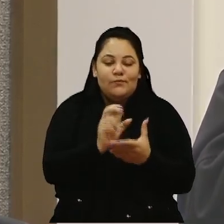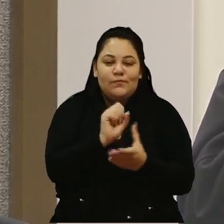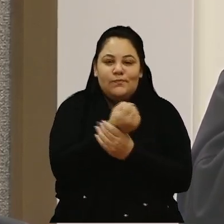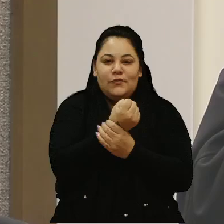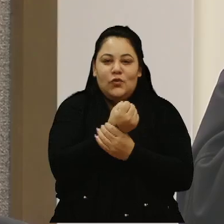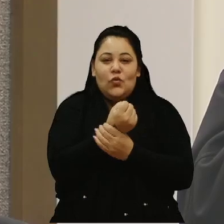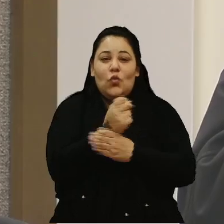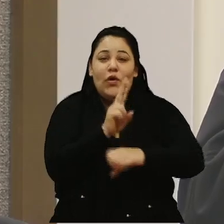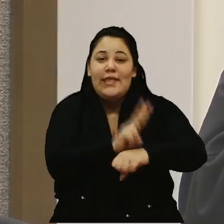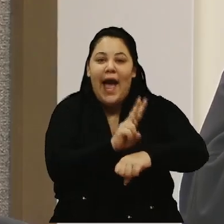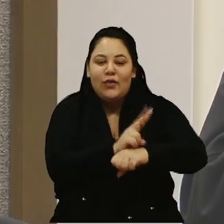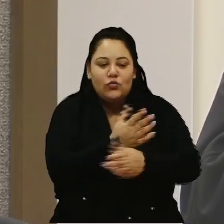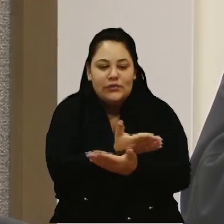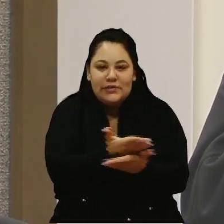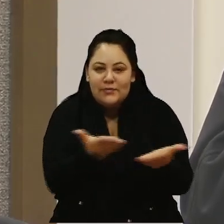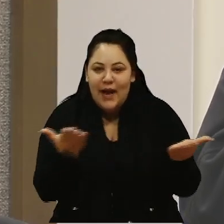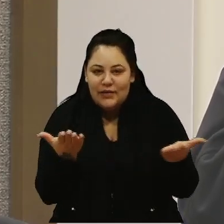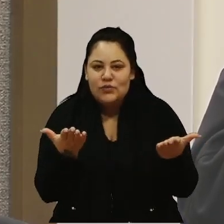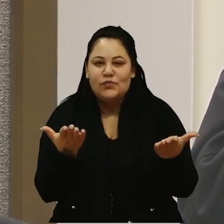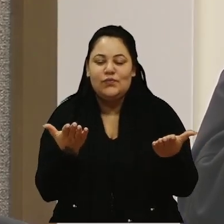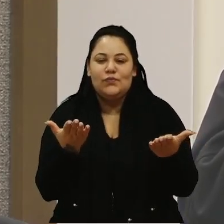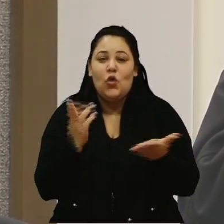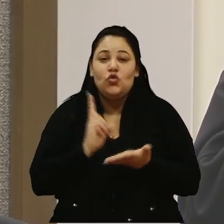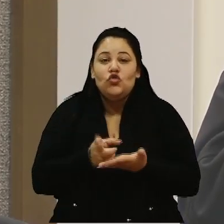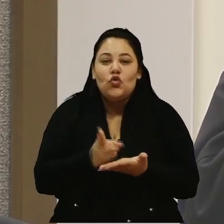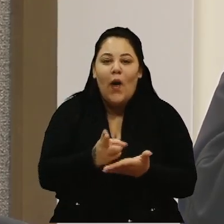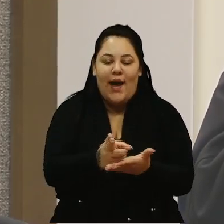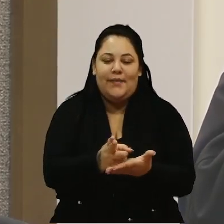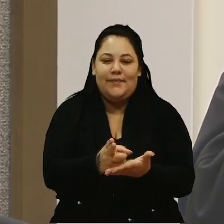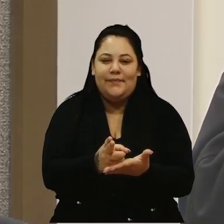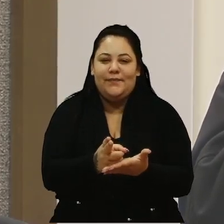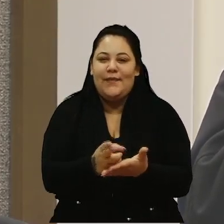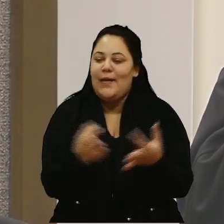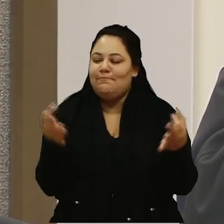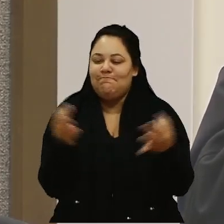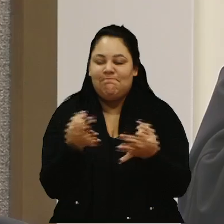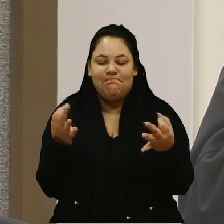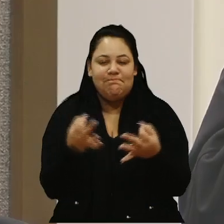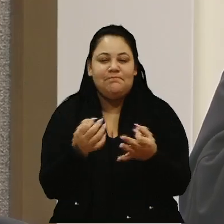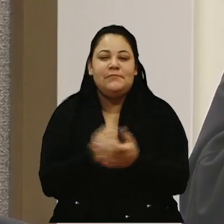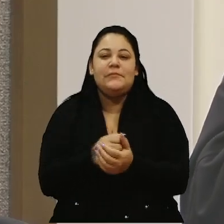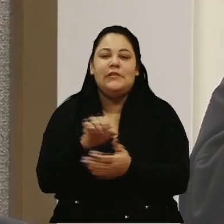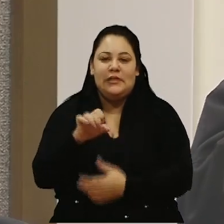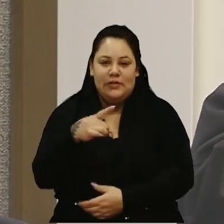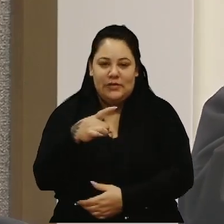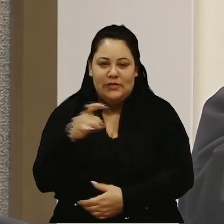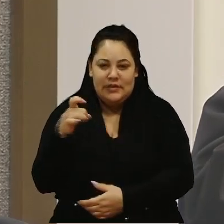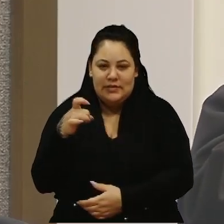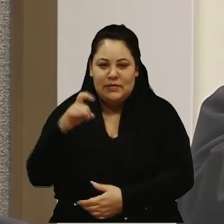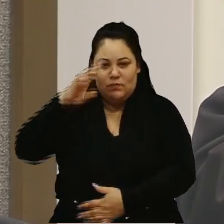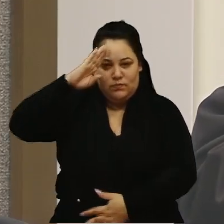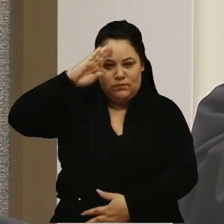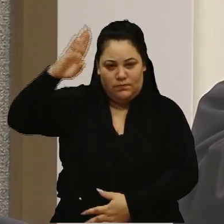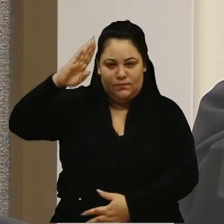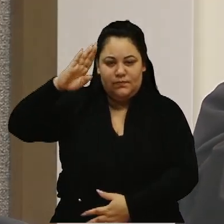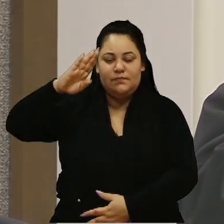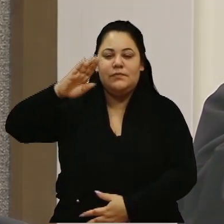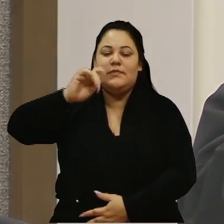espaço fantástico, né, cujos ex-combatentes, os ainda vivos, né, que tive a oportunidade de